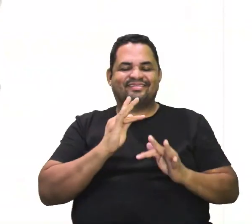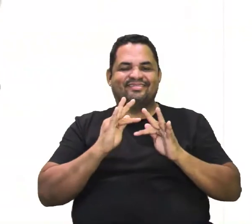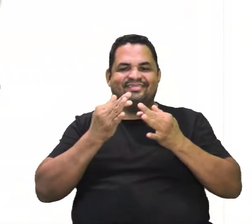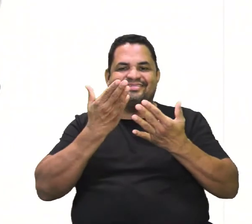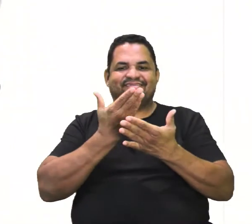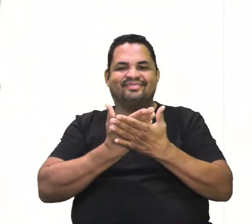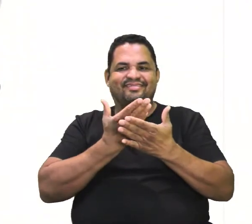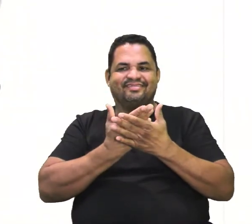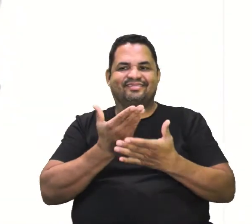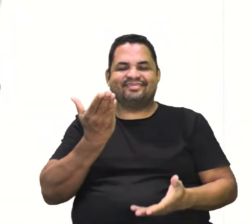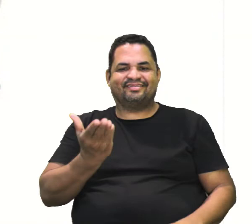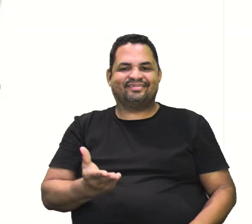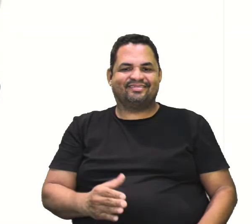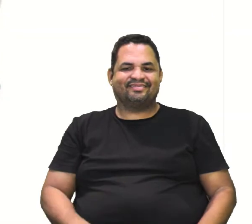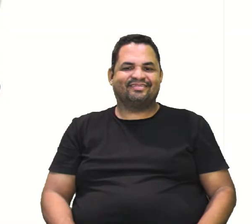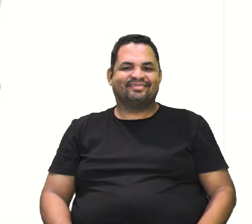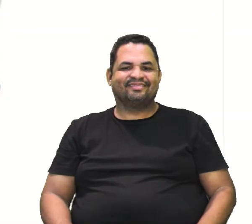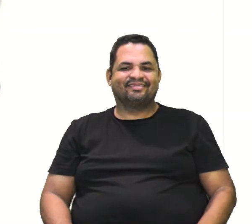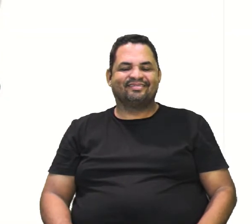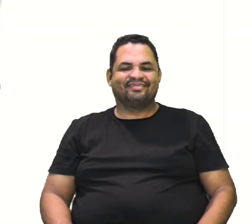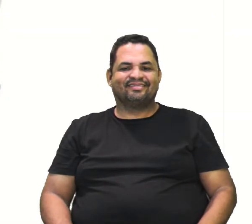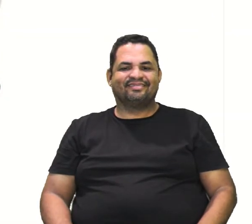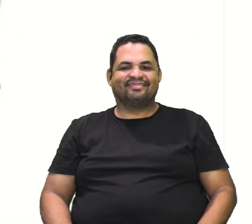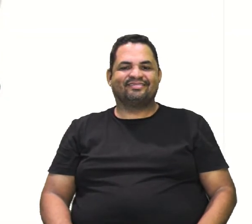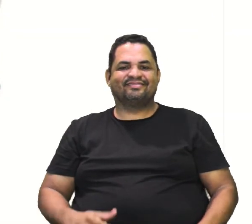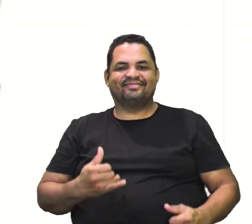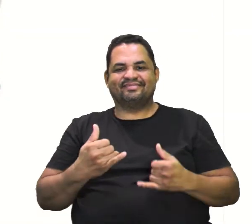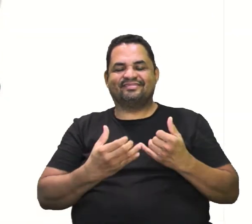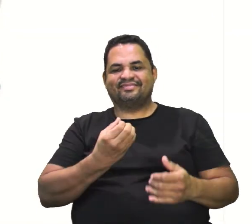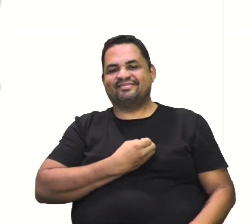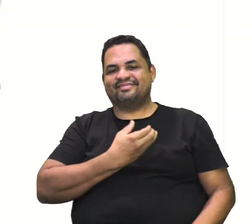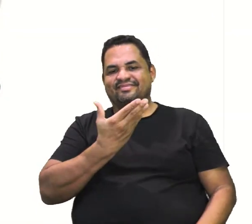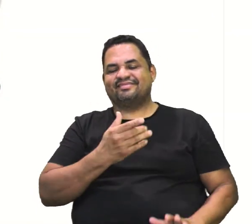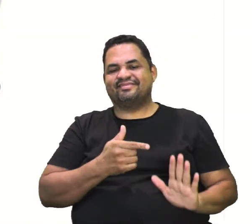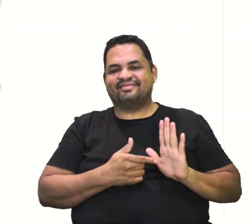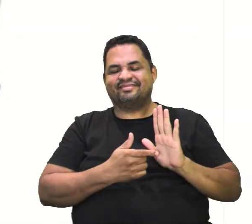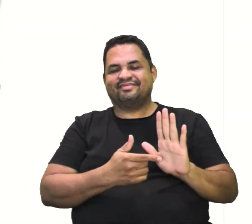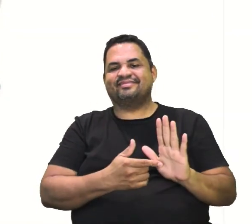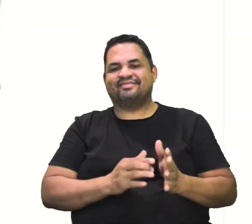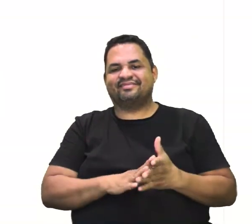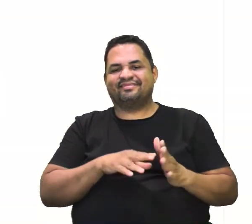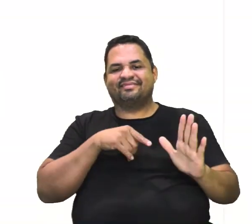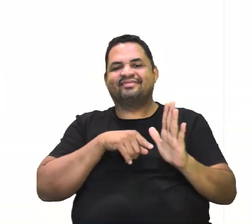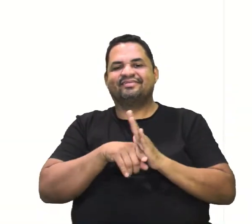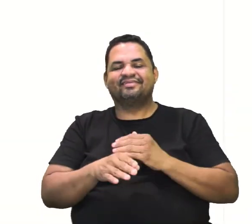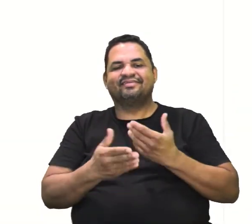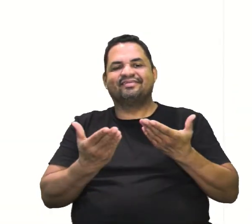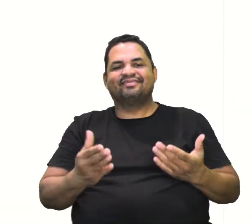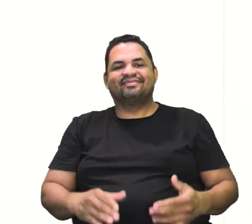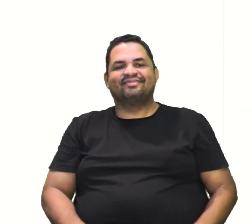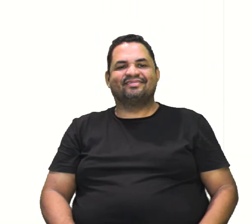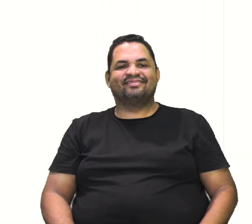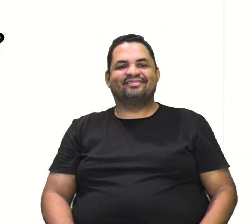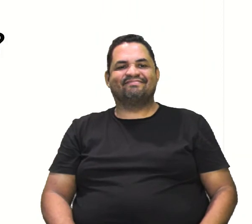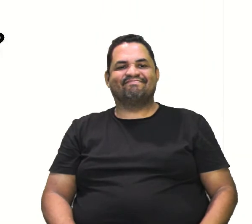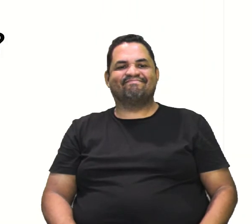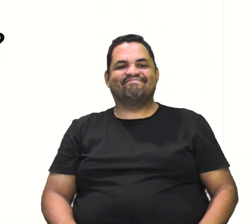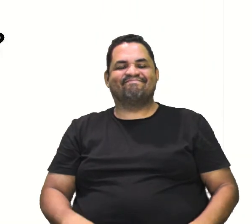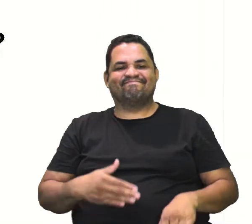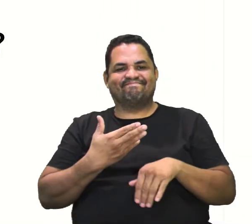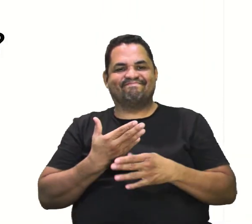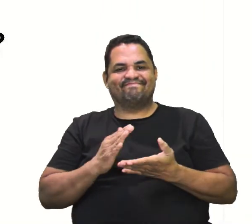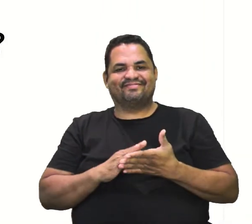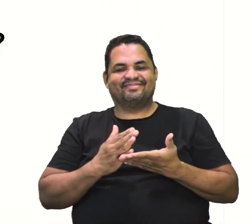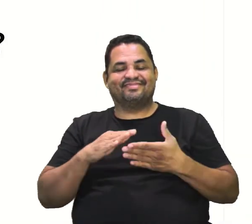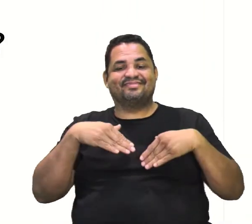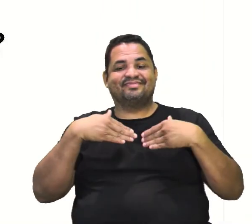finalizar a aula de uma maneira mais descontraída, o Brincando com os Números traz aquela perguntinha básica, teste de